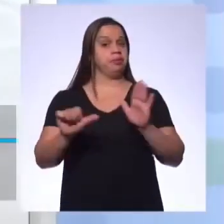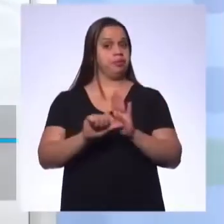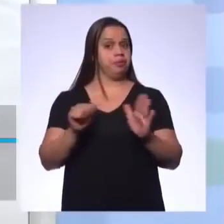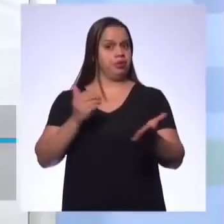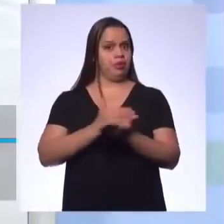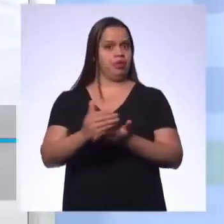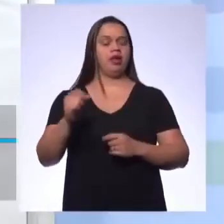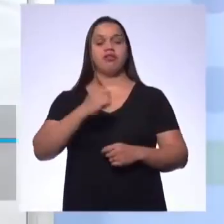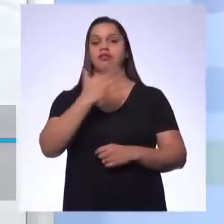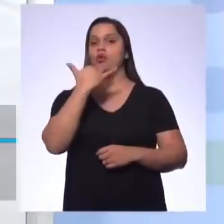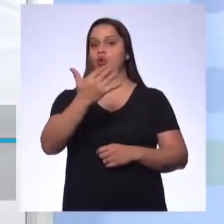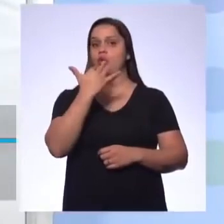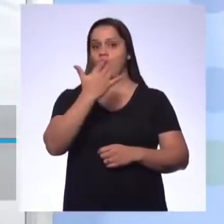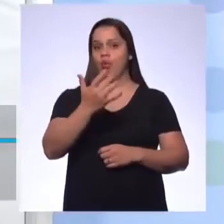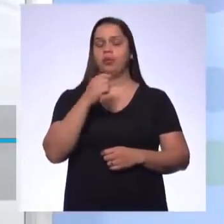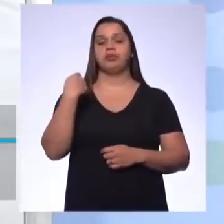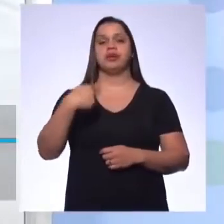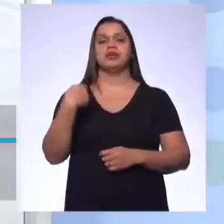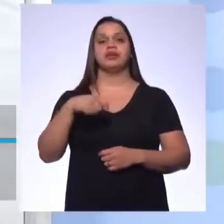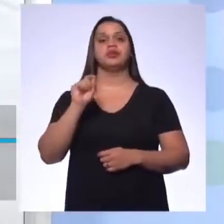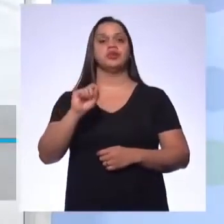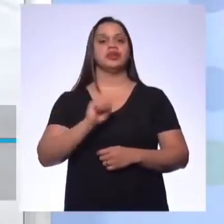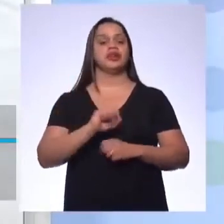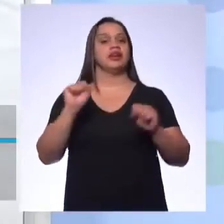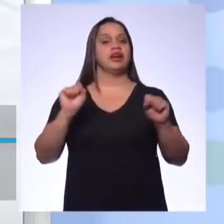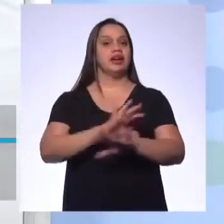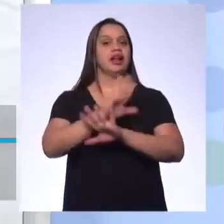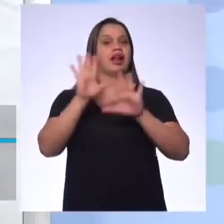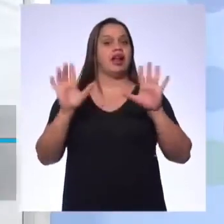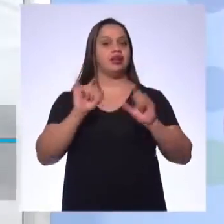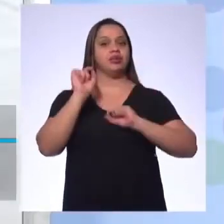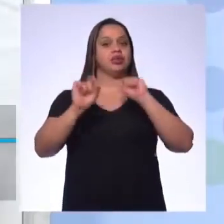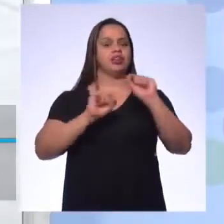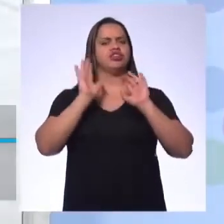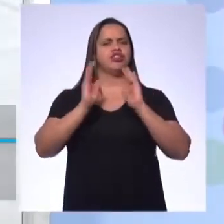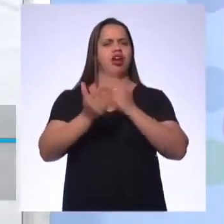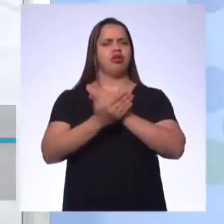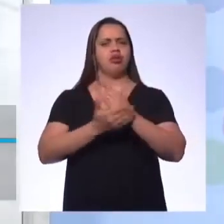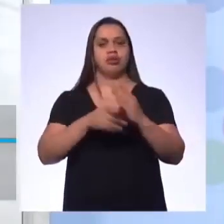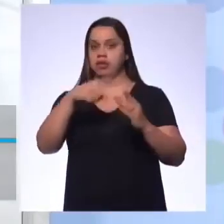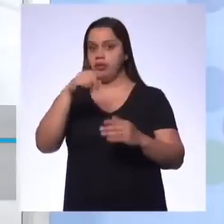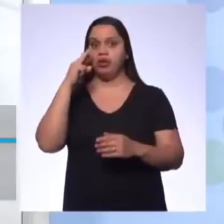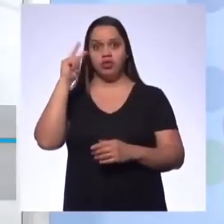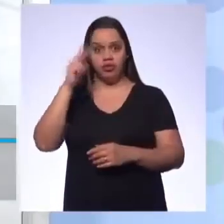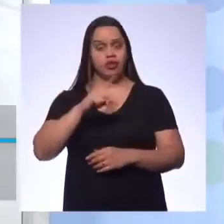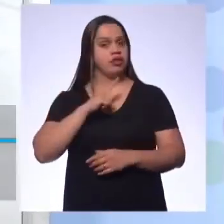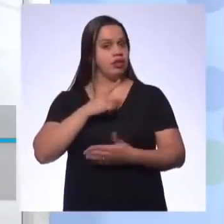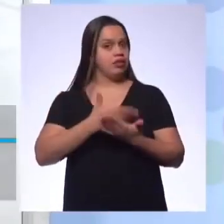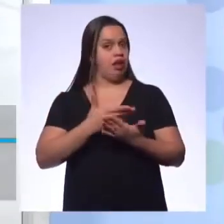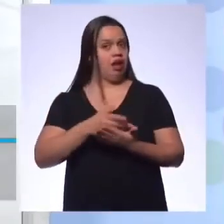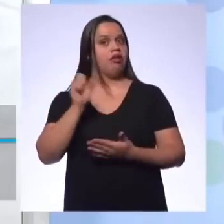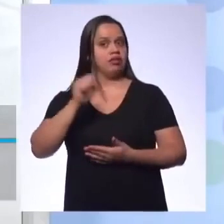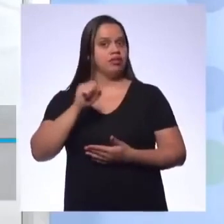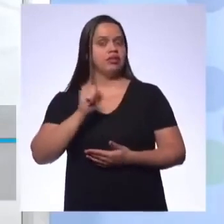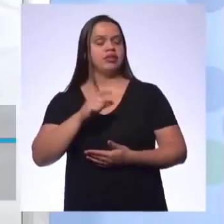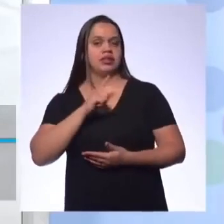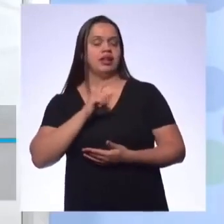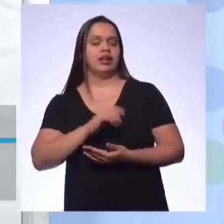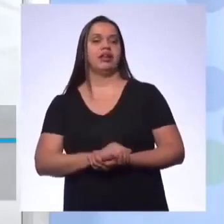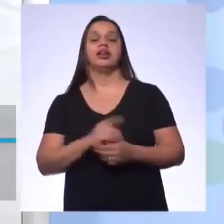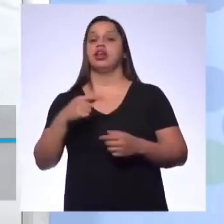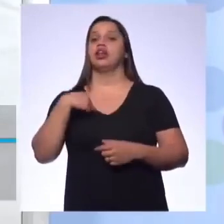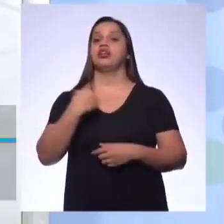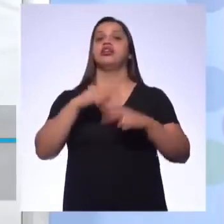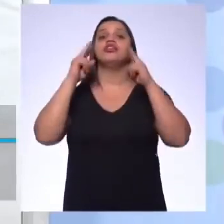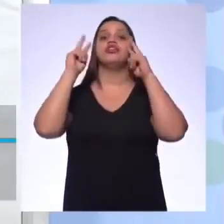cor, a gente precisa deixar bem claro isso, está lá no comecinho, você pode conferir aí que tem essa aula aí. que a gente